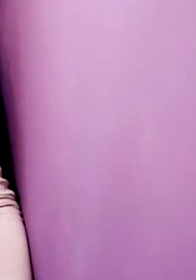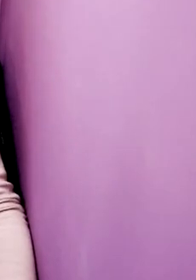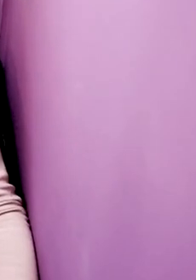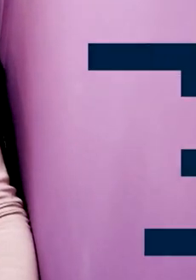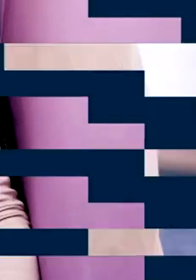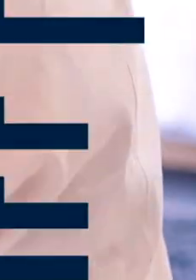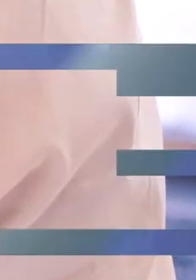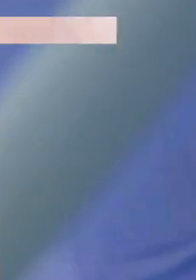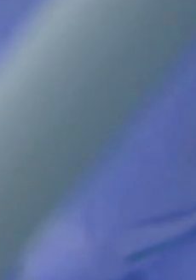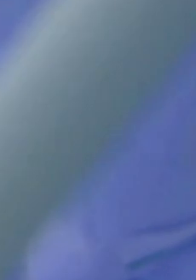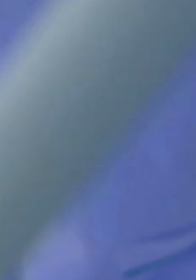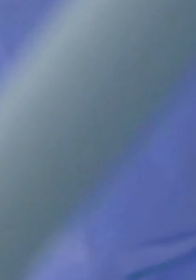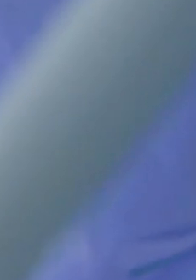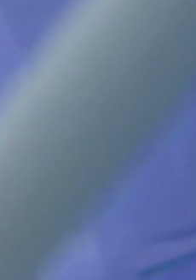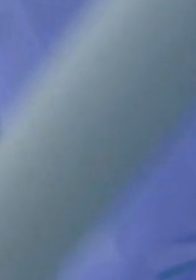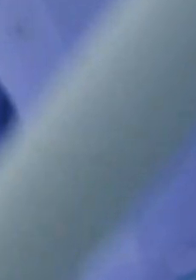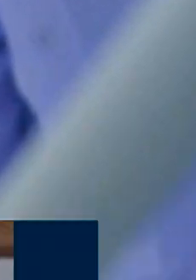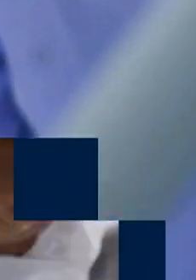Música